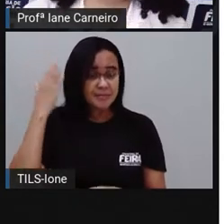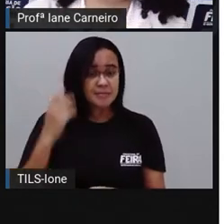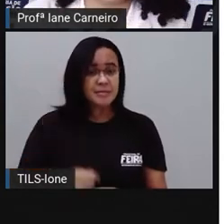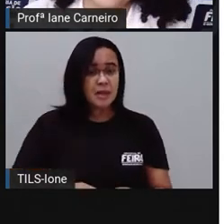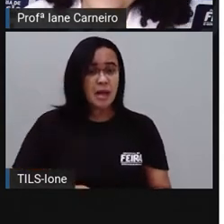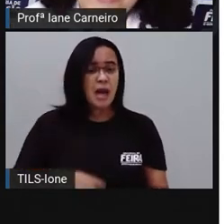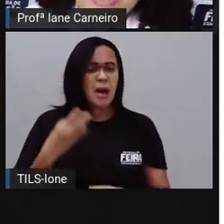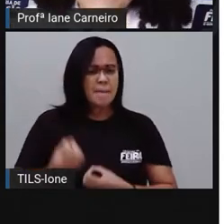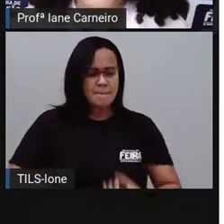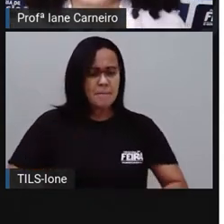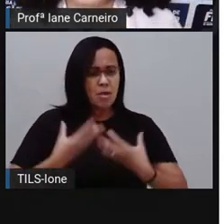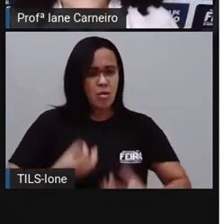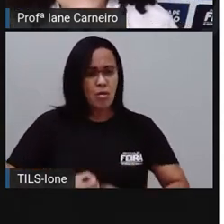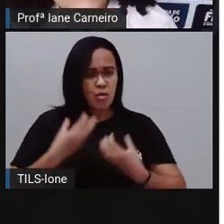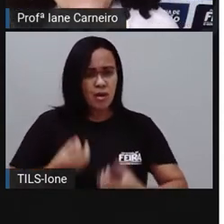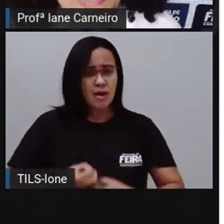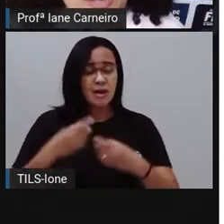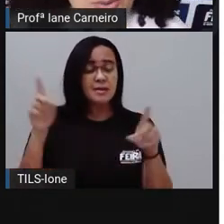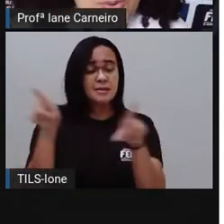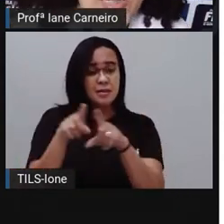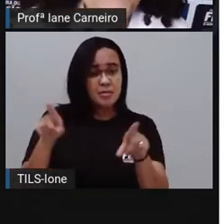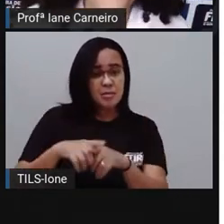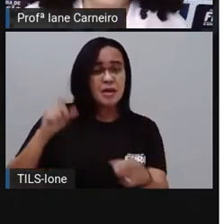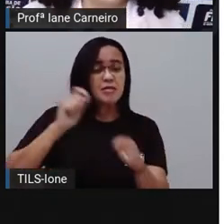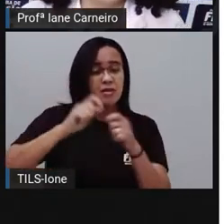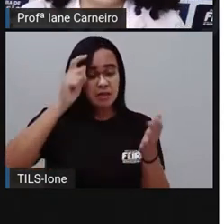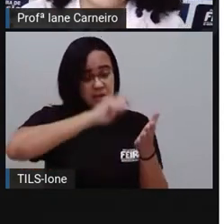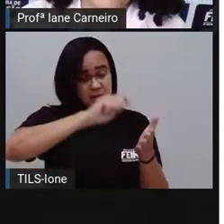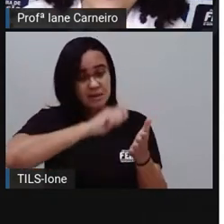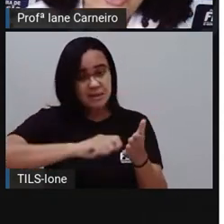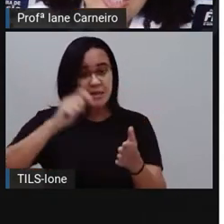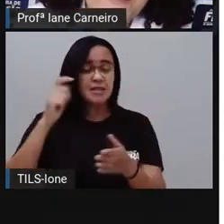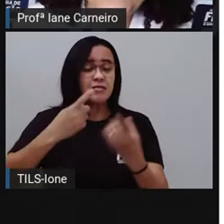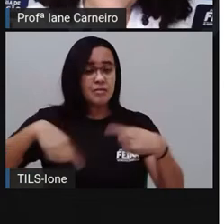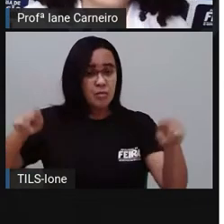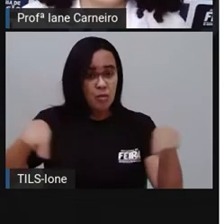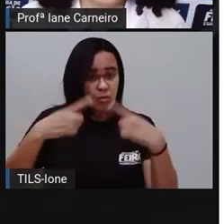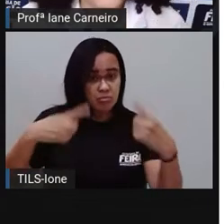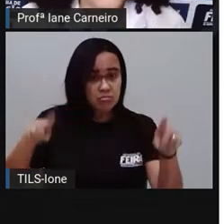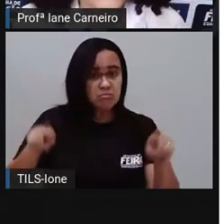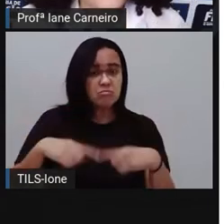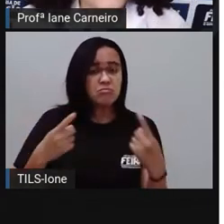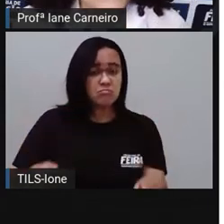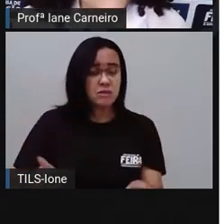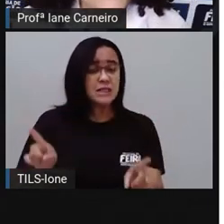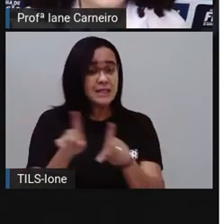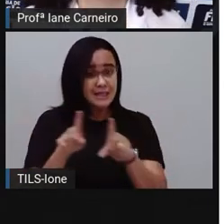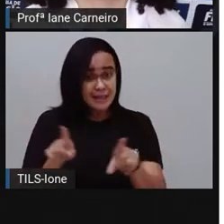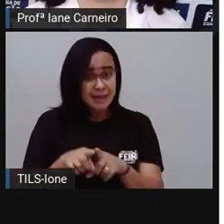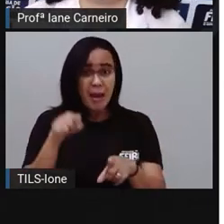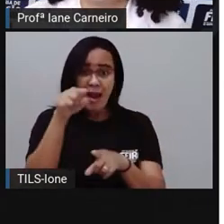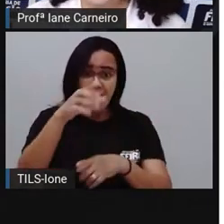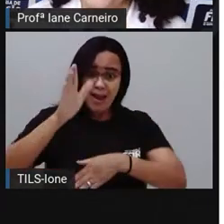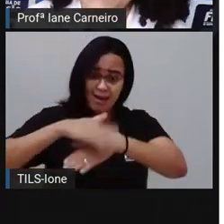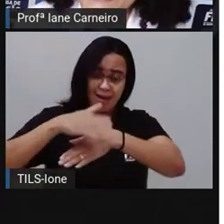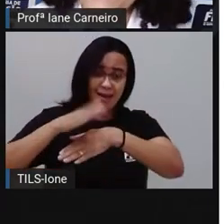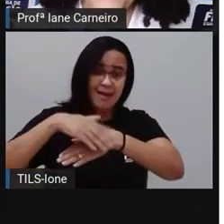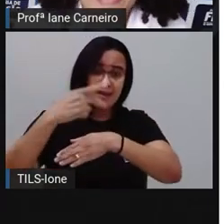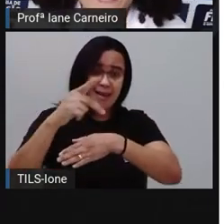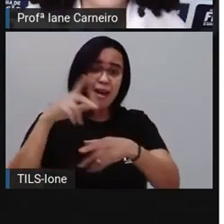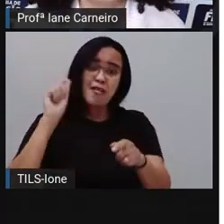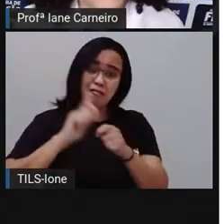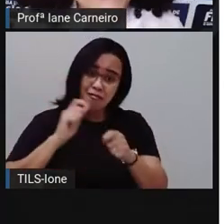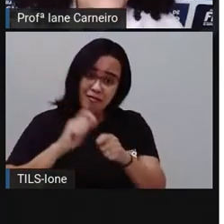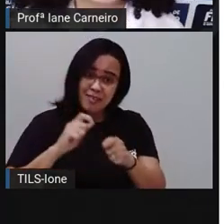poetisa, compositora, declamadora, musicista e autora do hino A Feira.